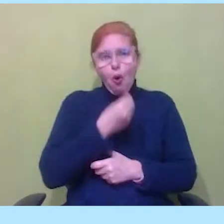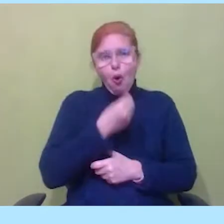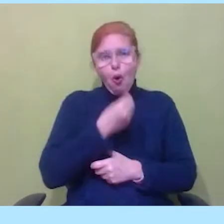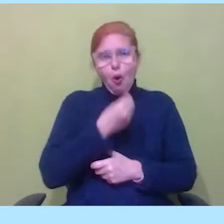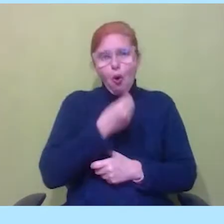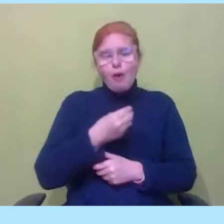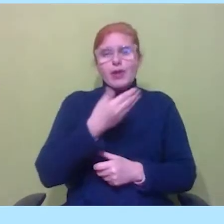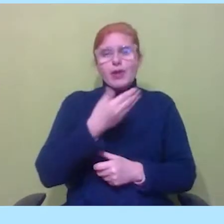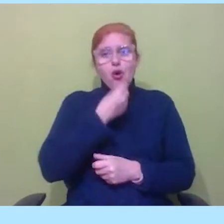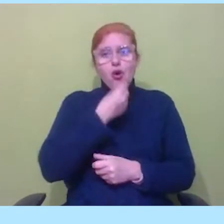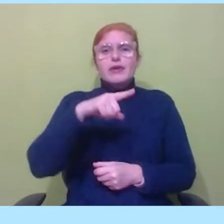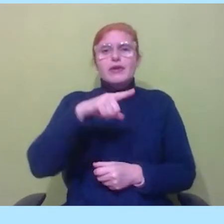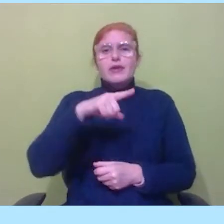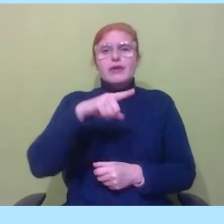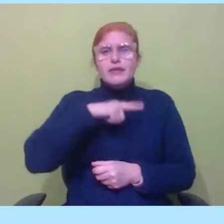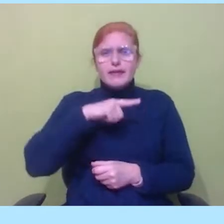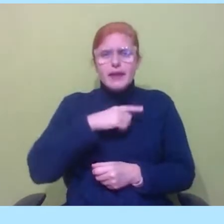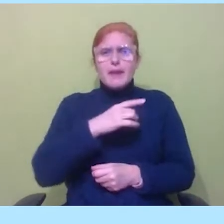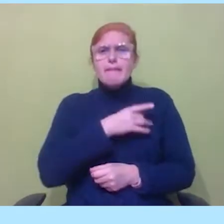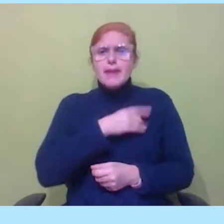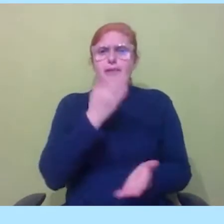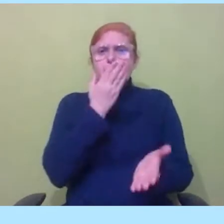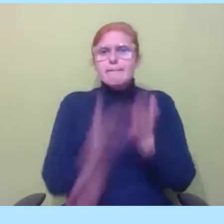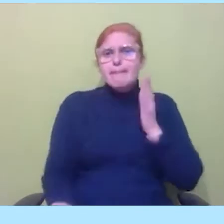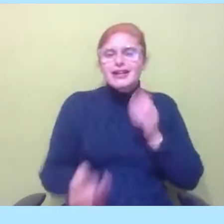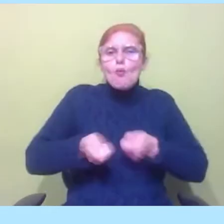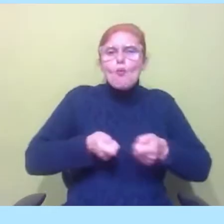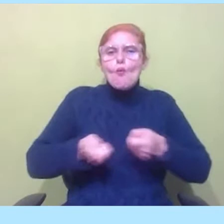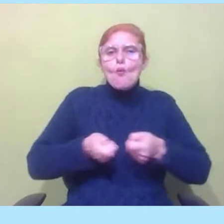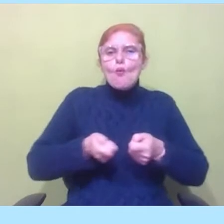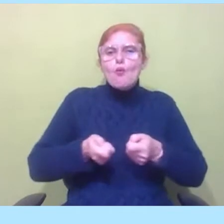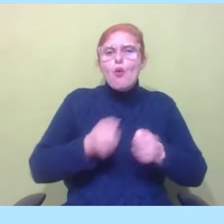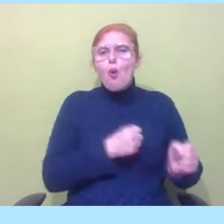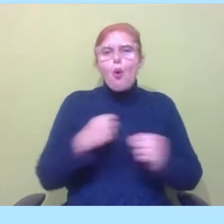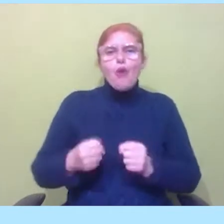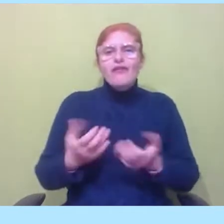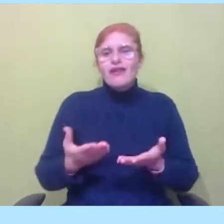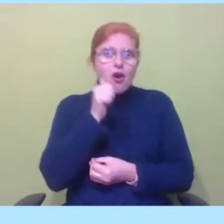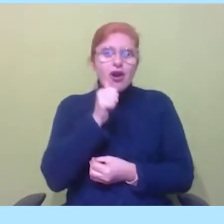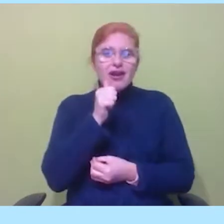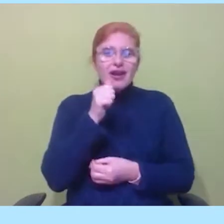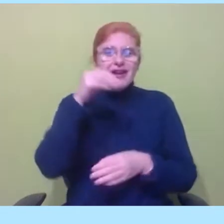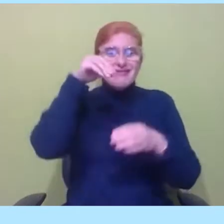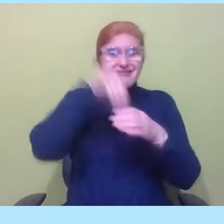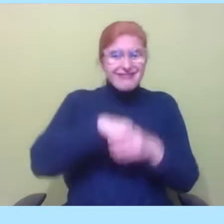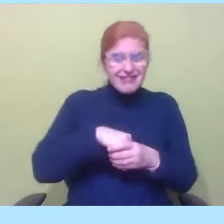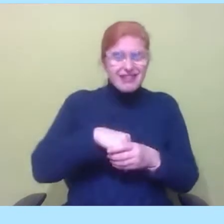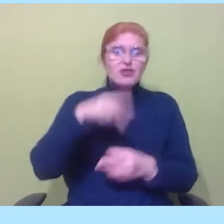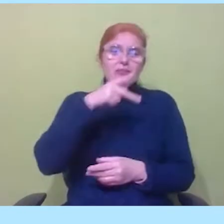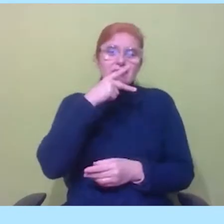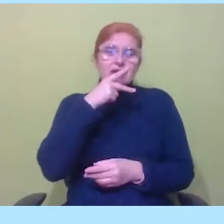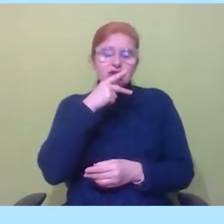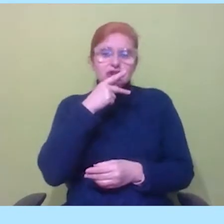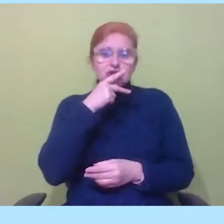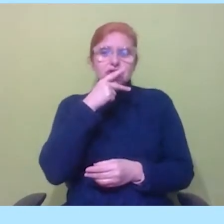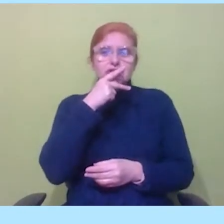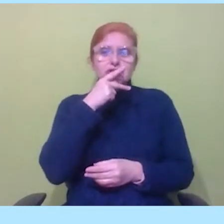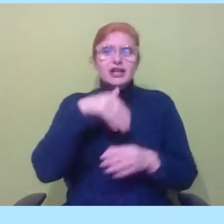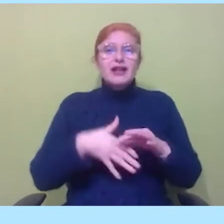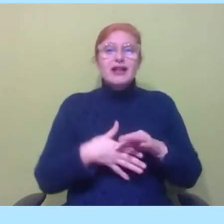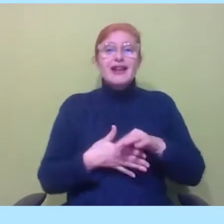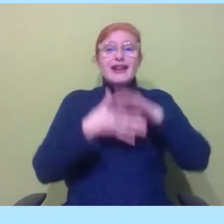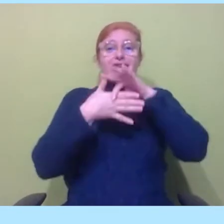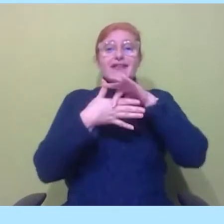perder o controle disso, não é? Então, como é que as mulheres de dentro dos partidos vão liderar também